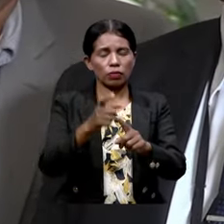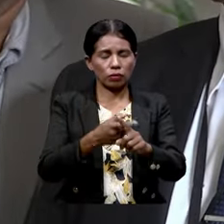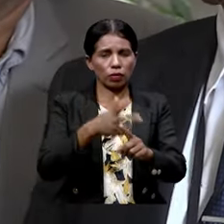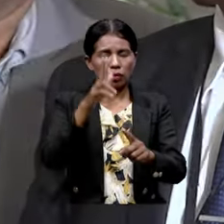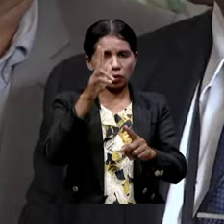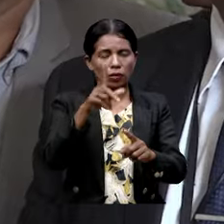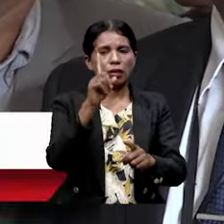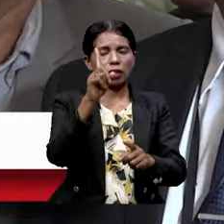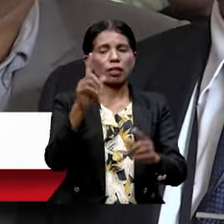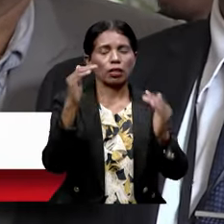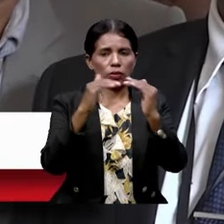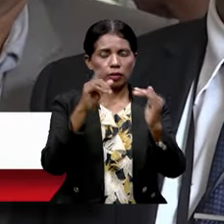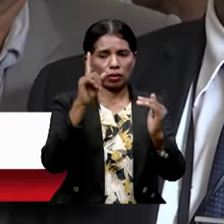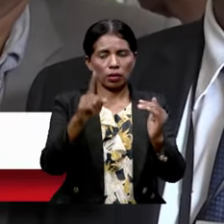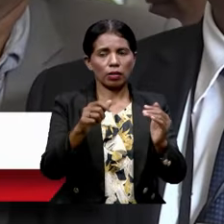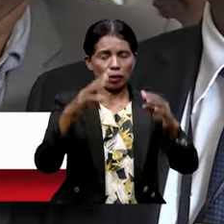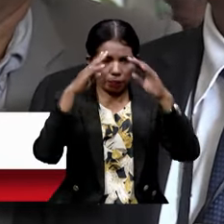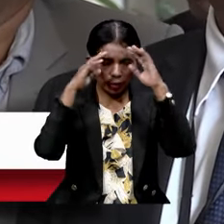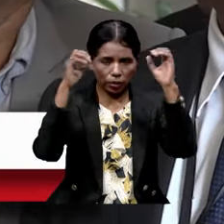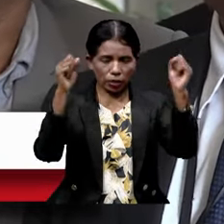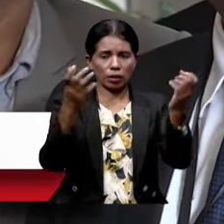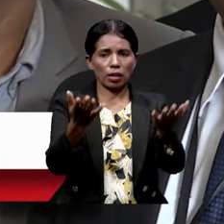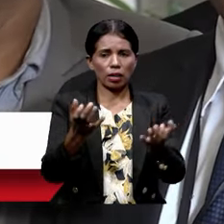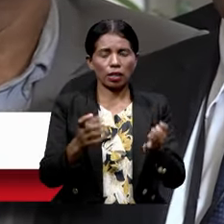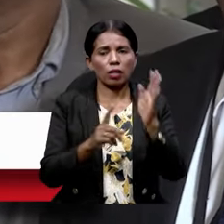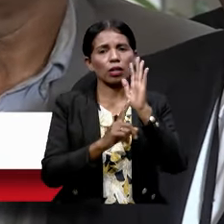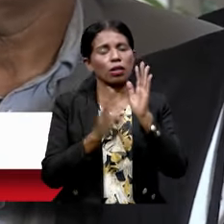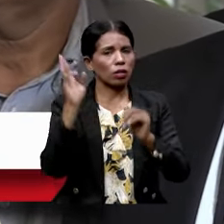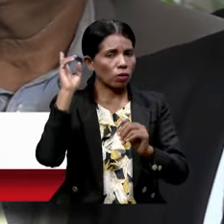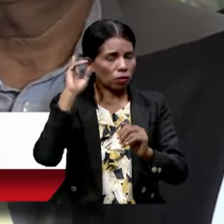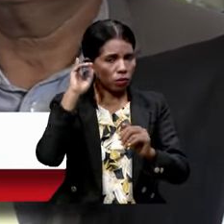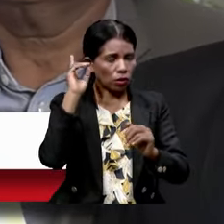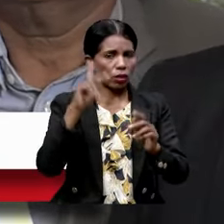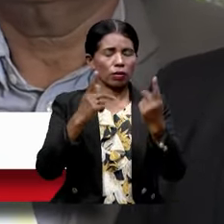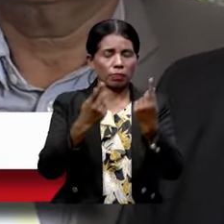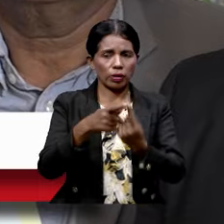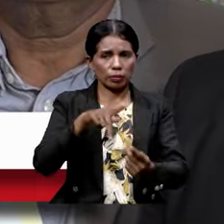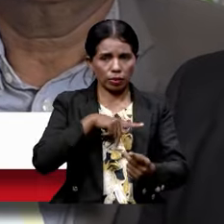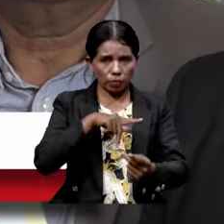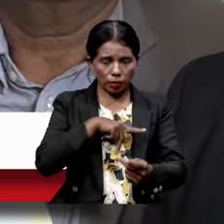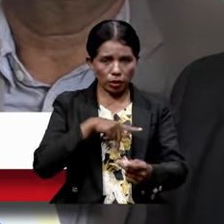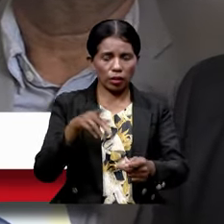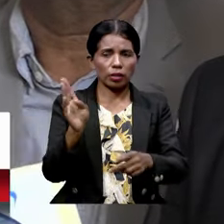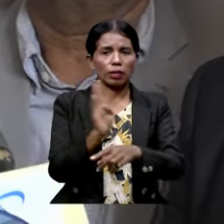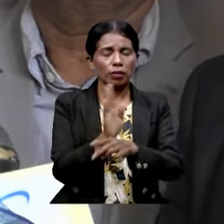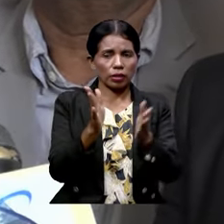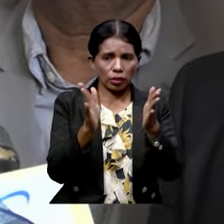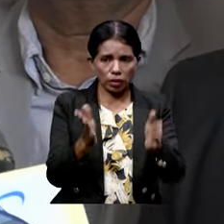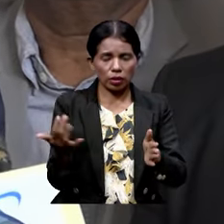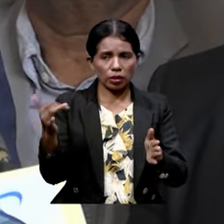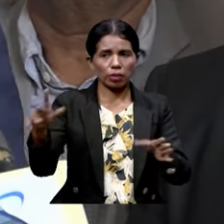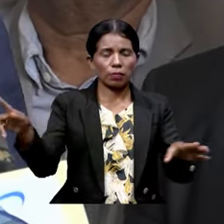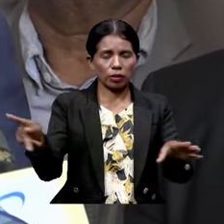da laida, at presidente a carona, setor privado, empresário Sira, e a participação do